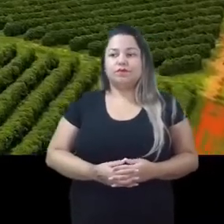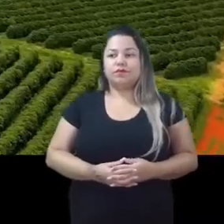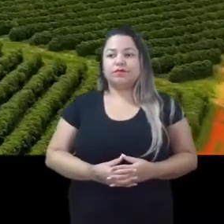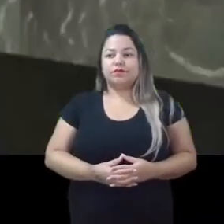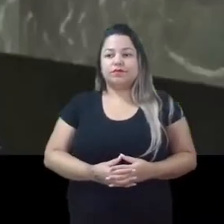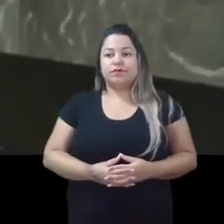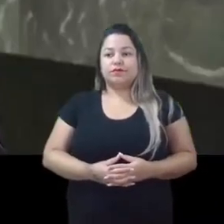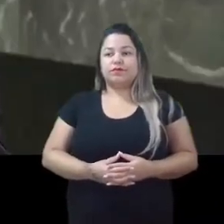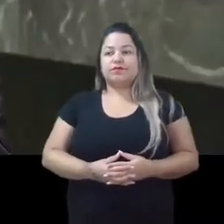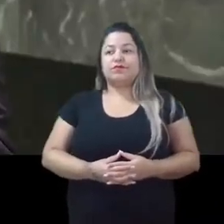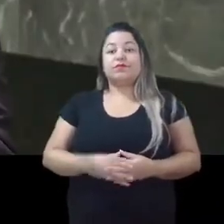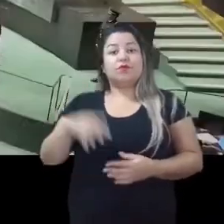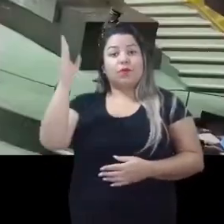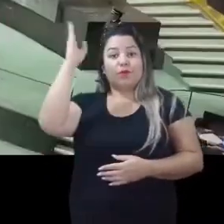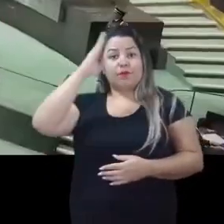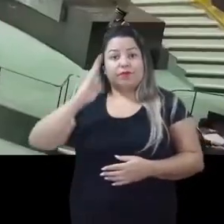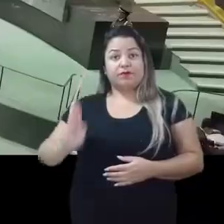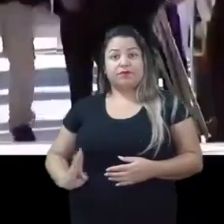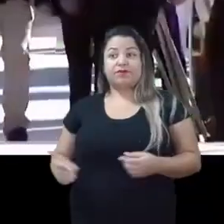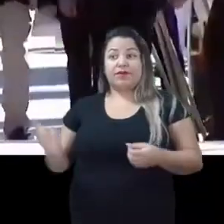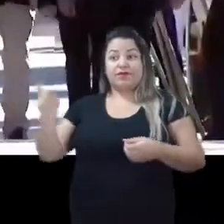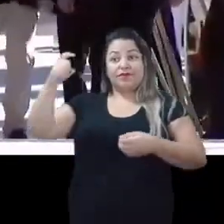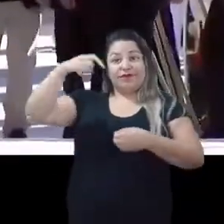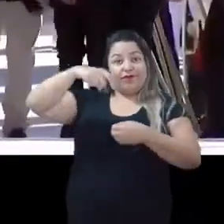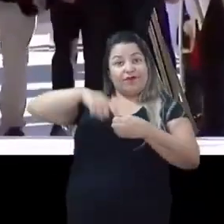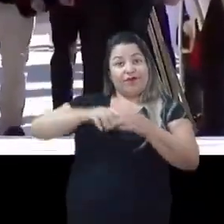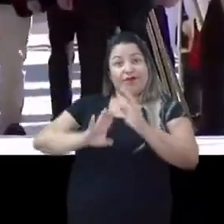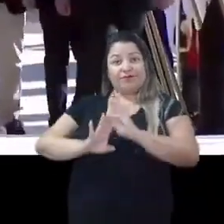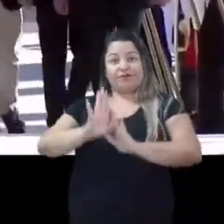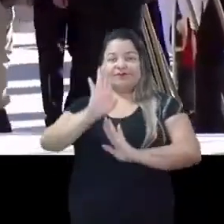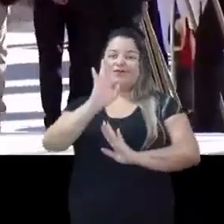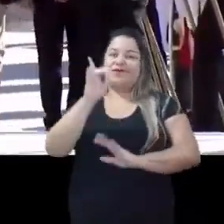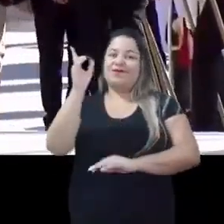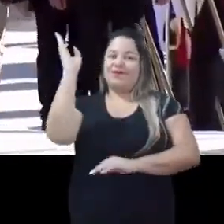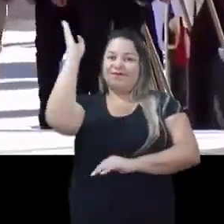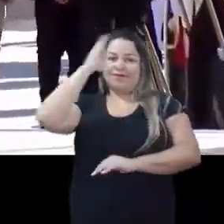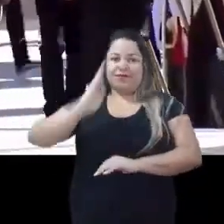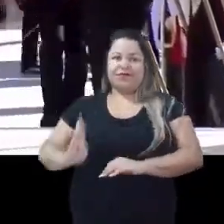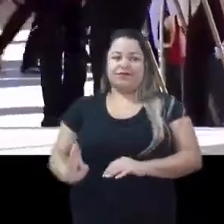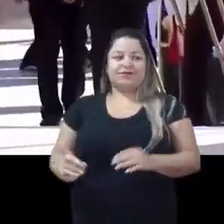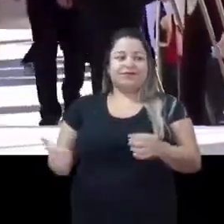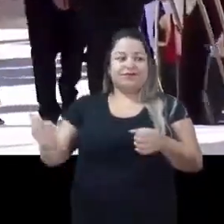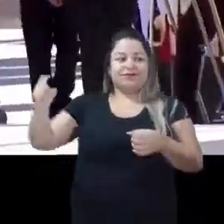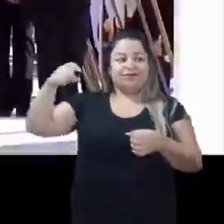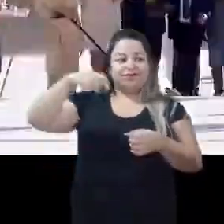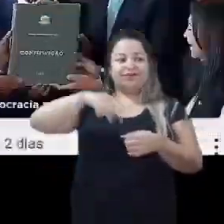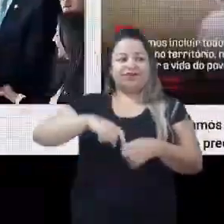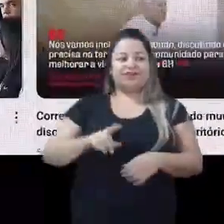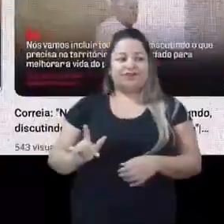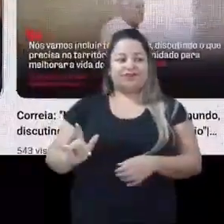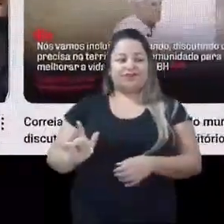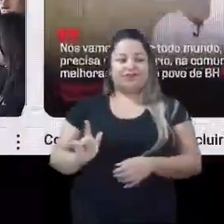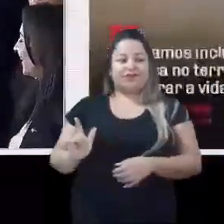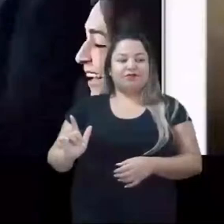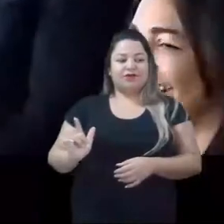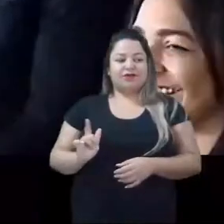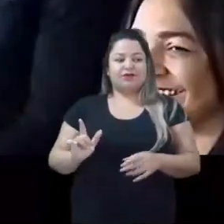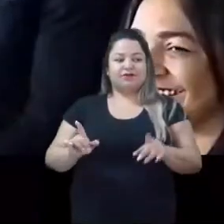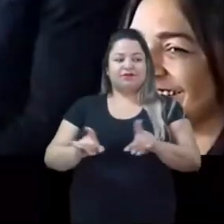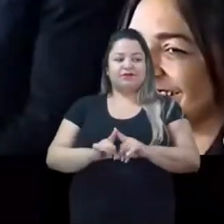O Brasil está de volta. O Brasil está de volta e por aqui a nossa pauta é